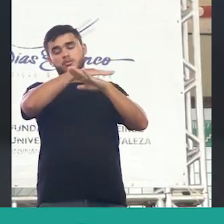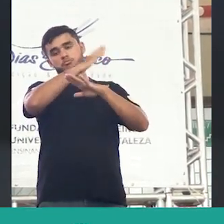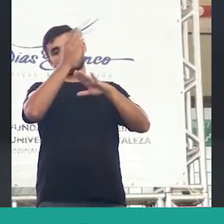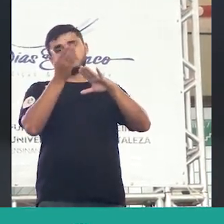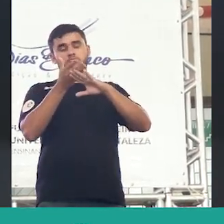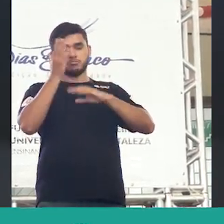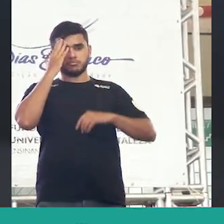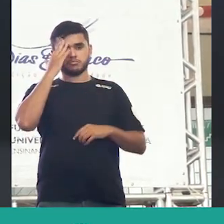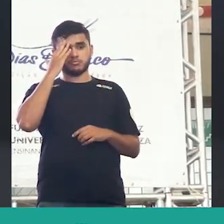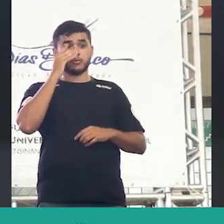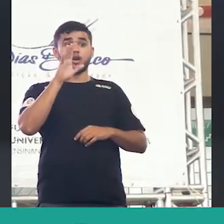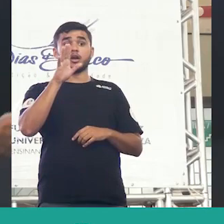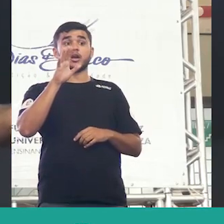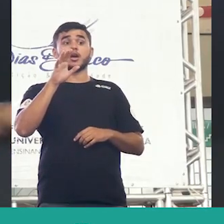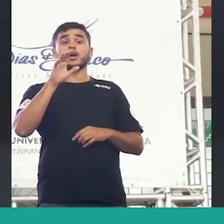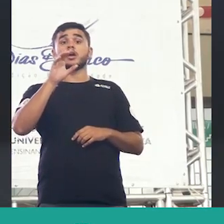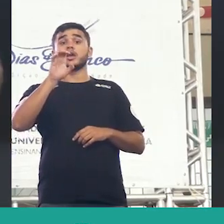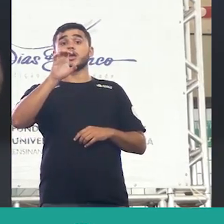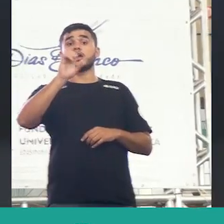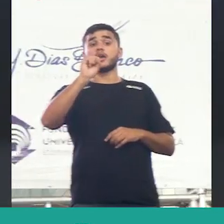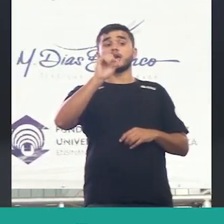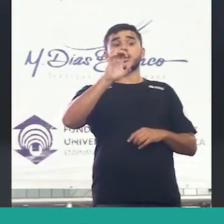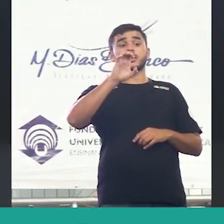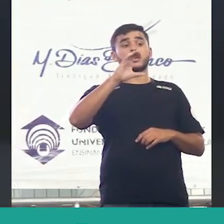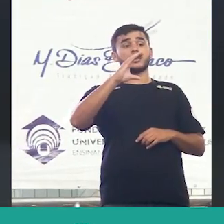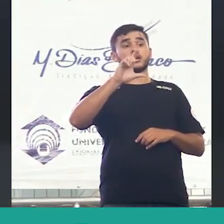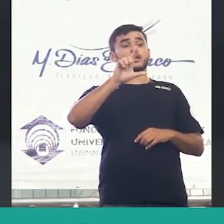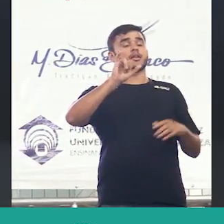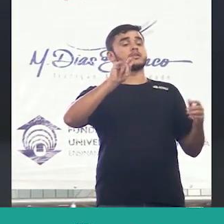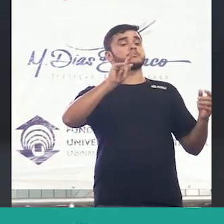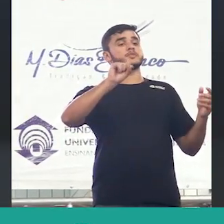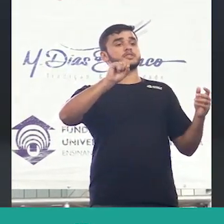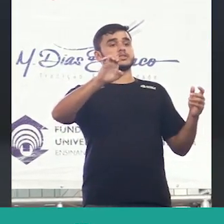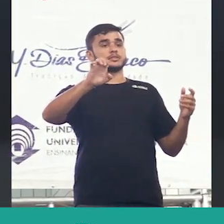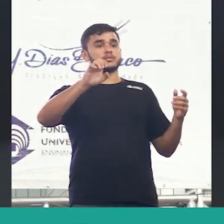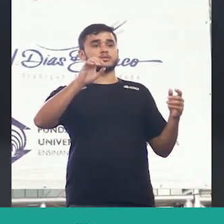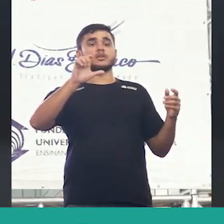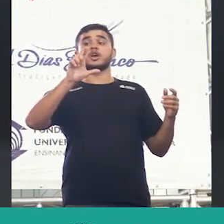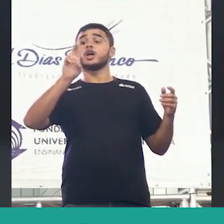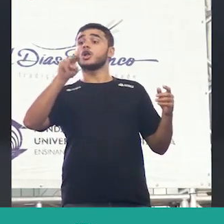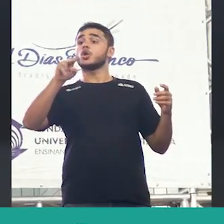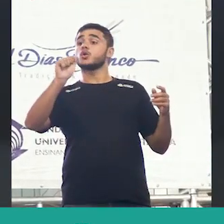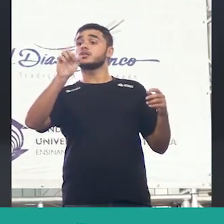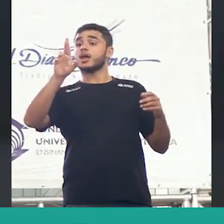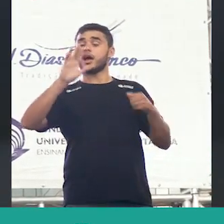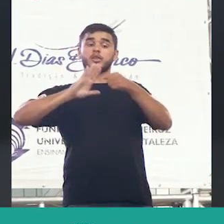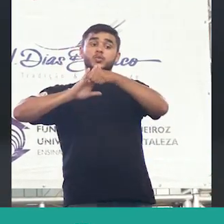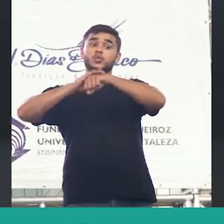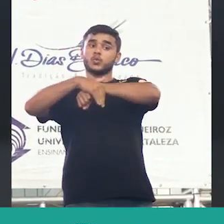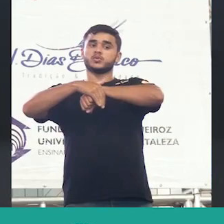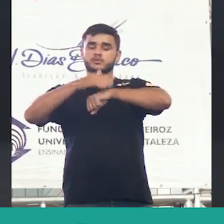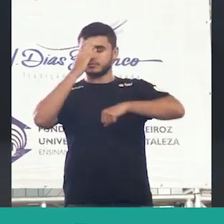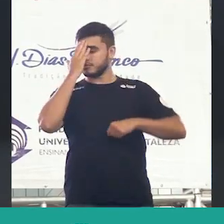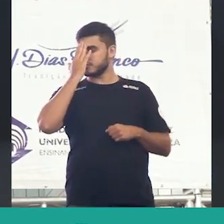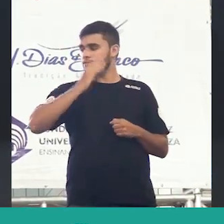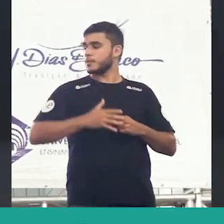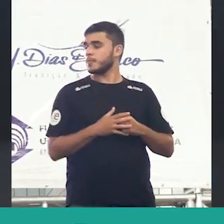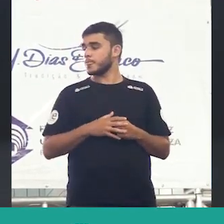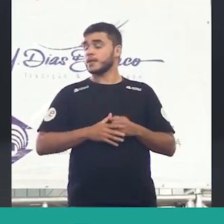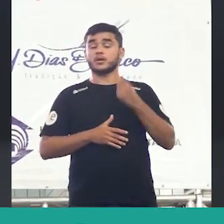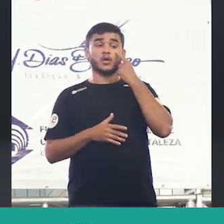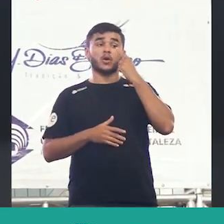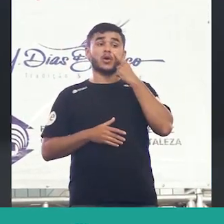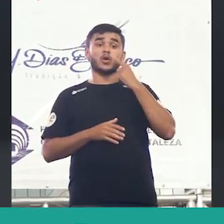de noite. A Terra que tapa os raios solares para chegar na lua. Só acontece a